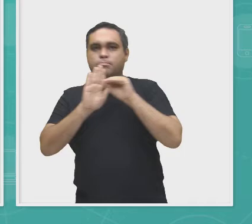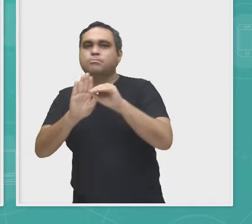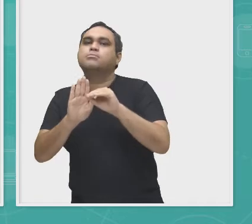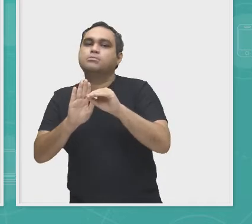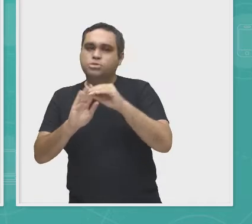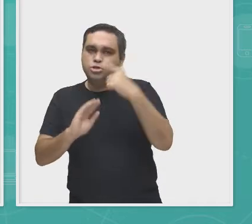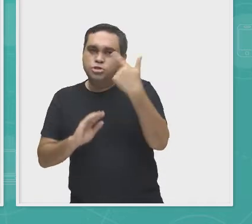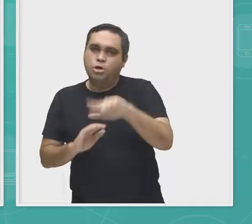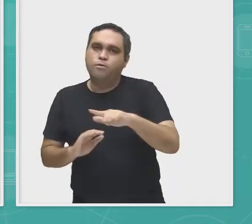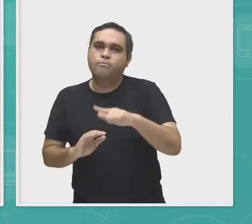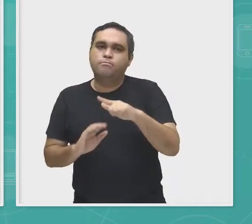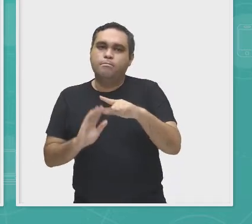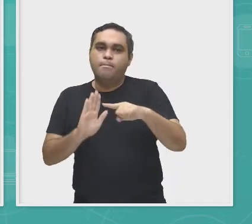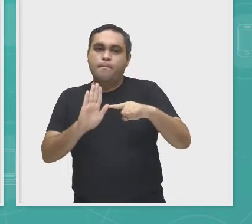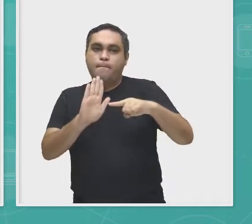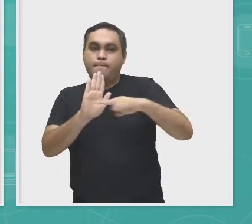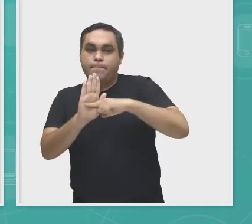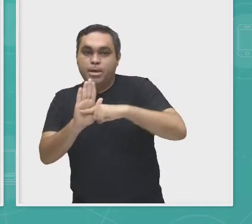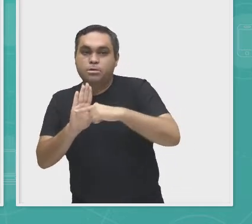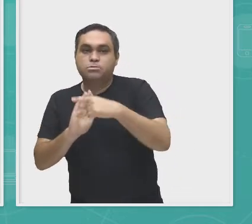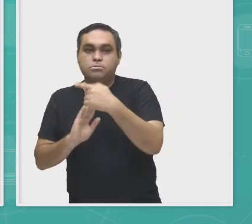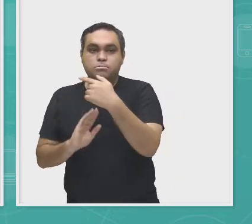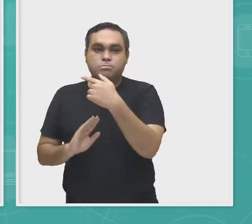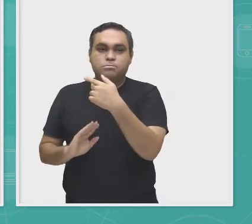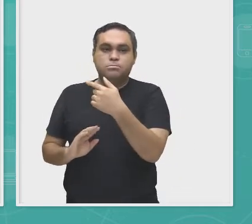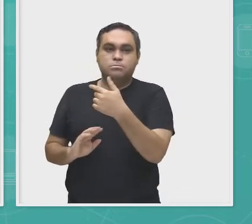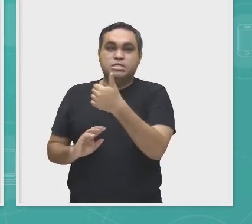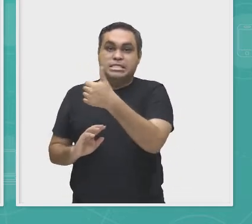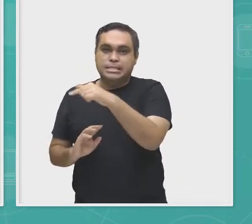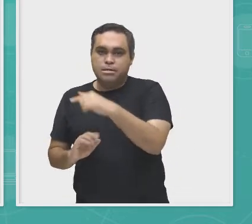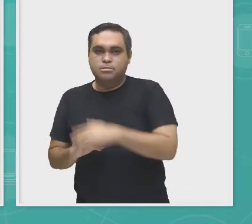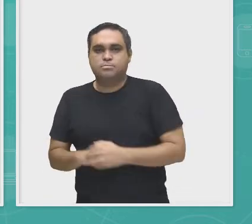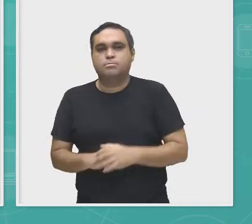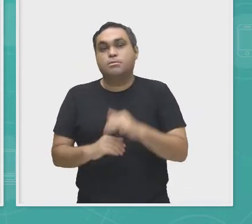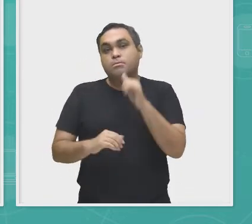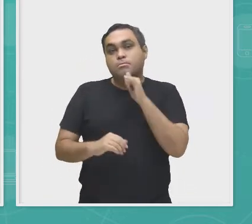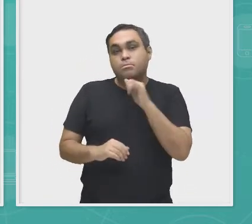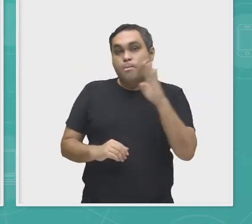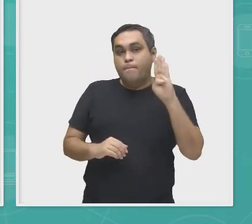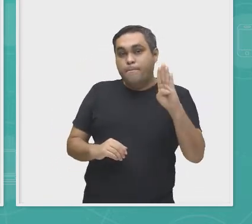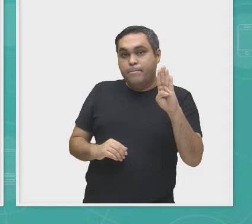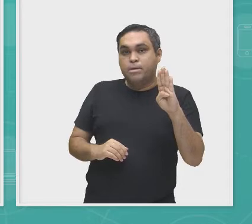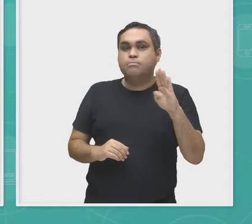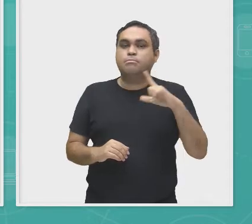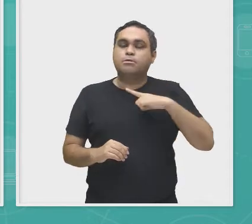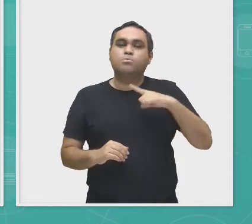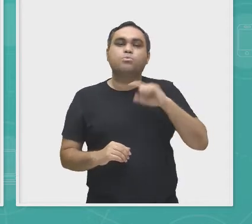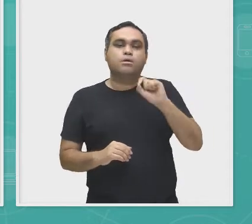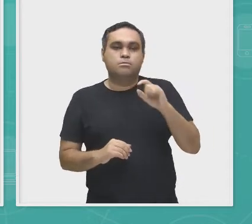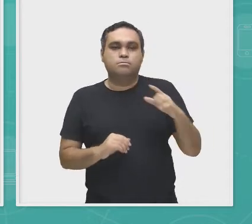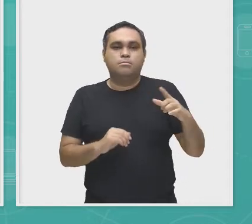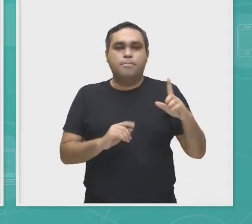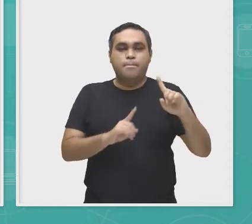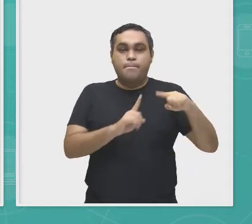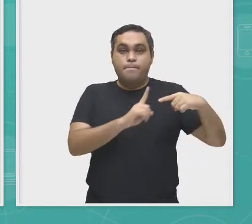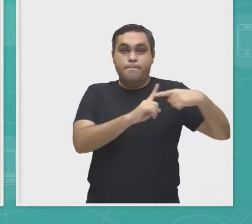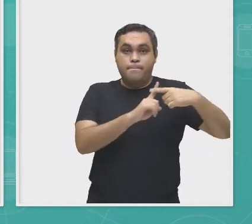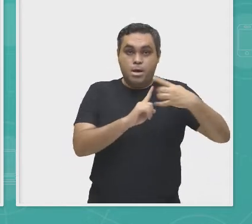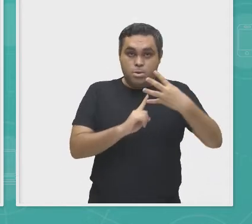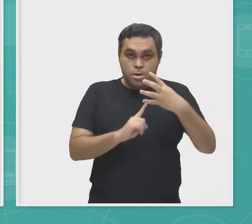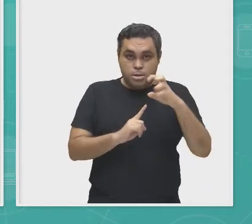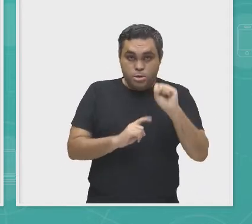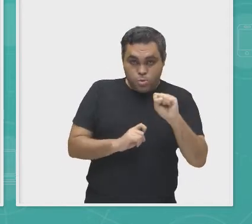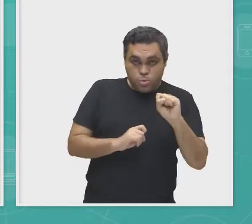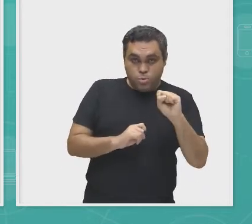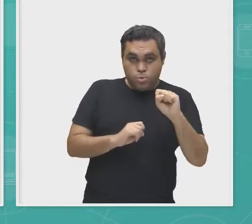B, nós temos mais 48 menos 18. Certo? Nesse